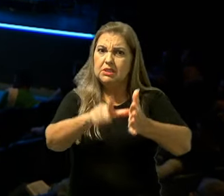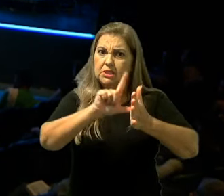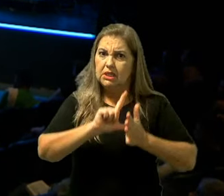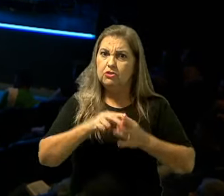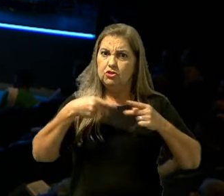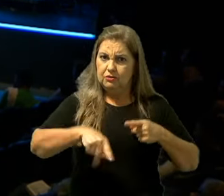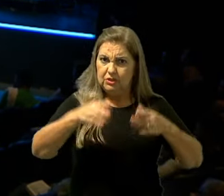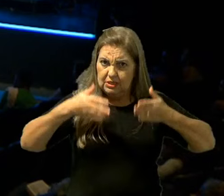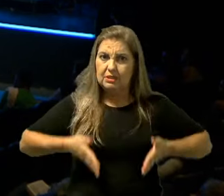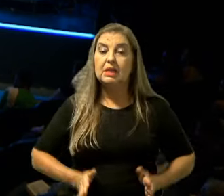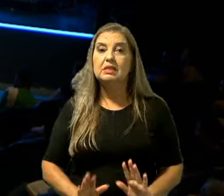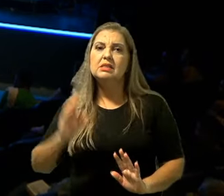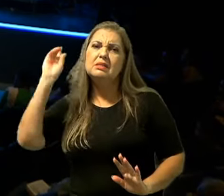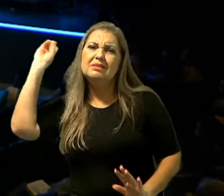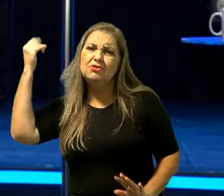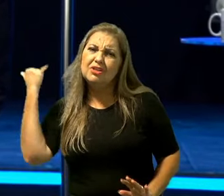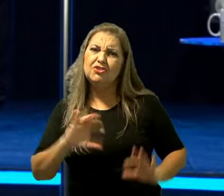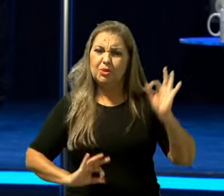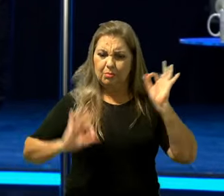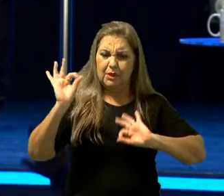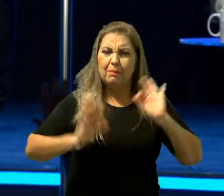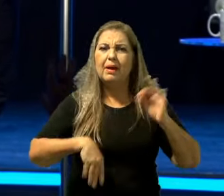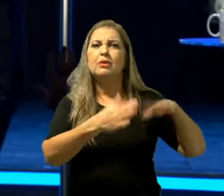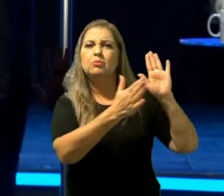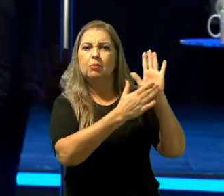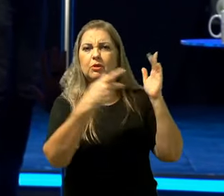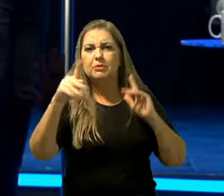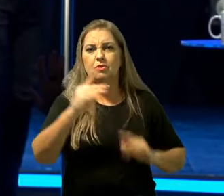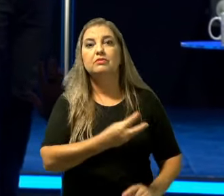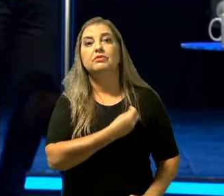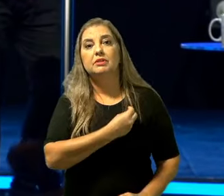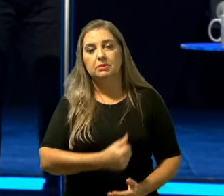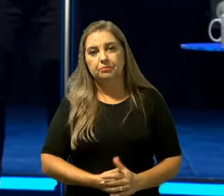você nascer, Deus já tinha preparado um propósito para a sua vida.